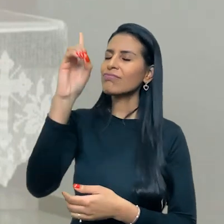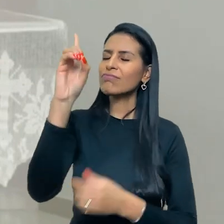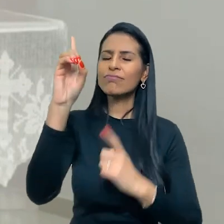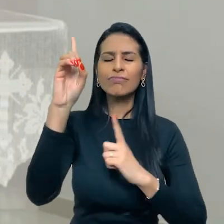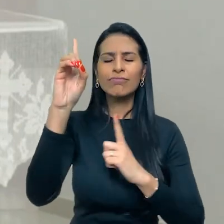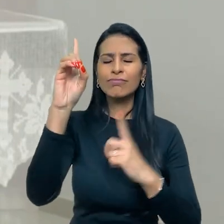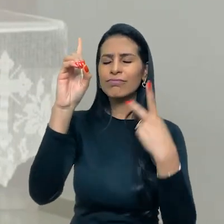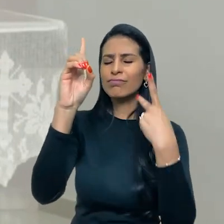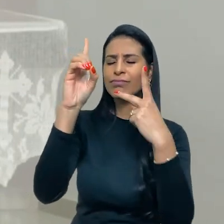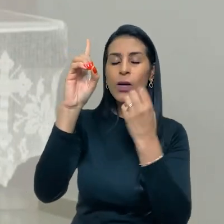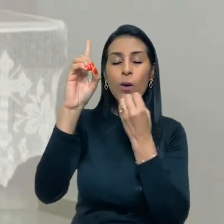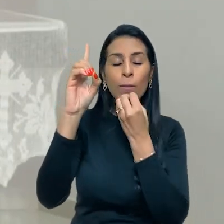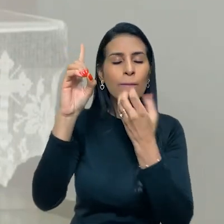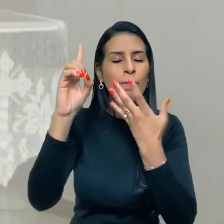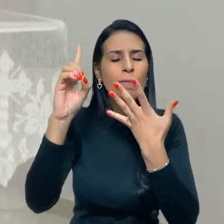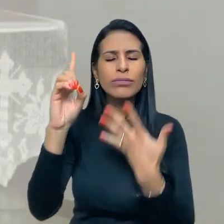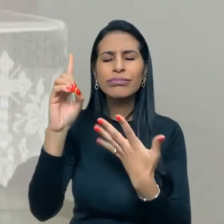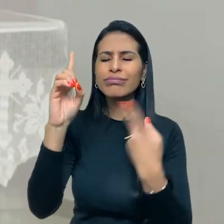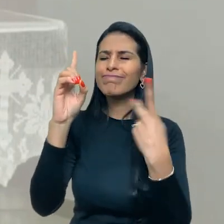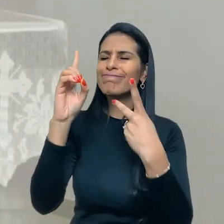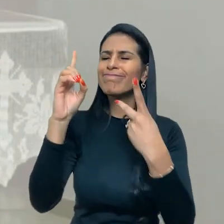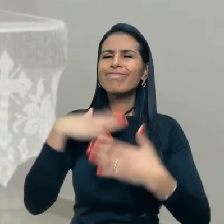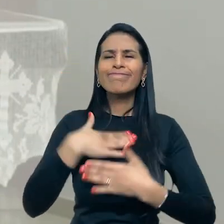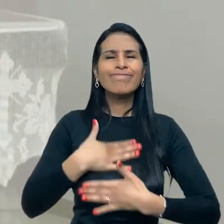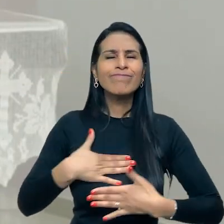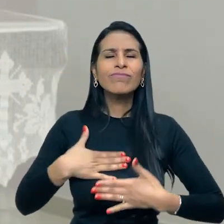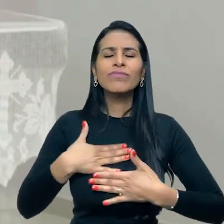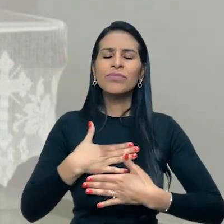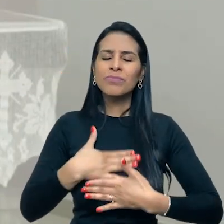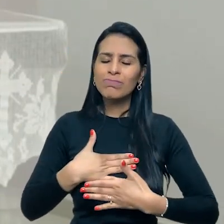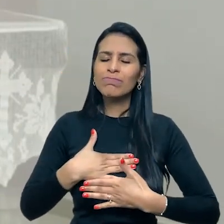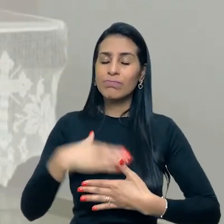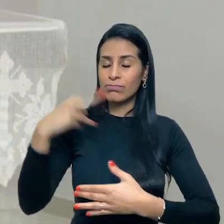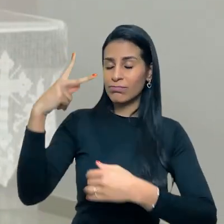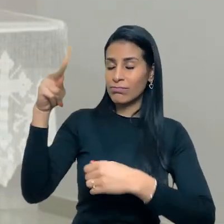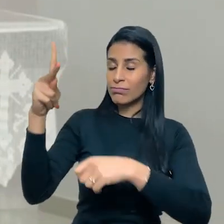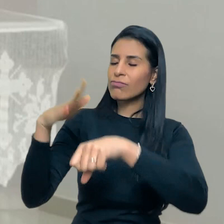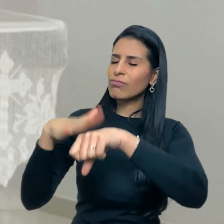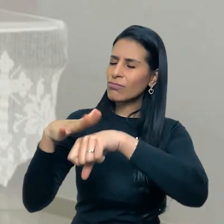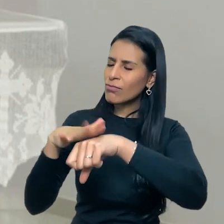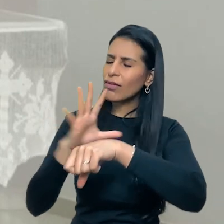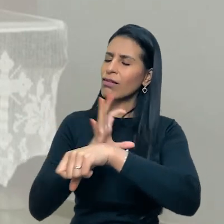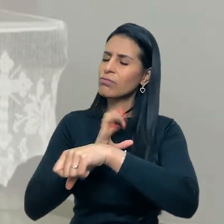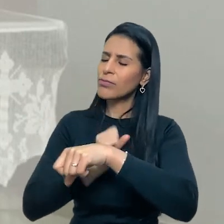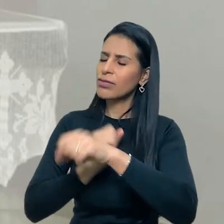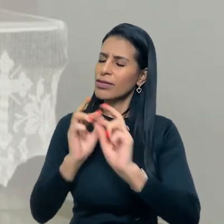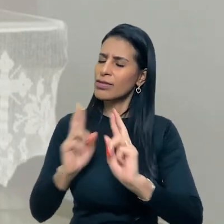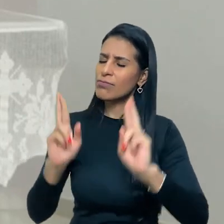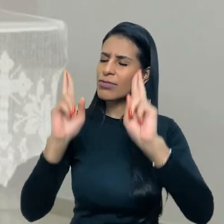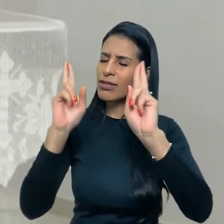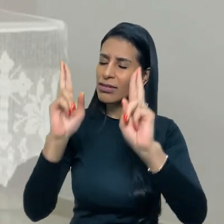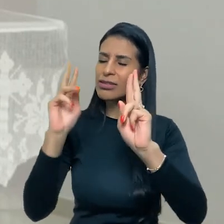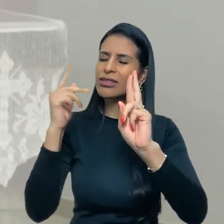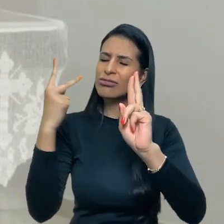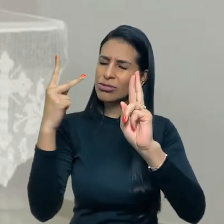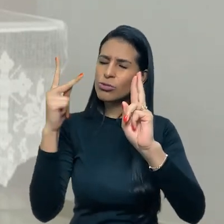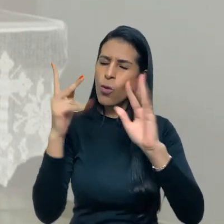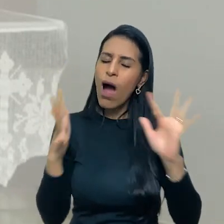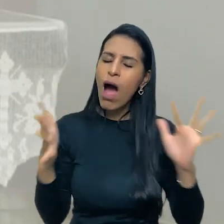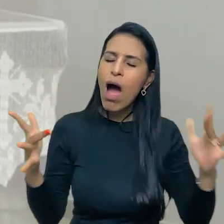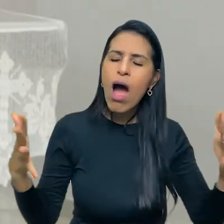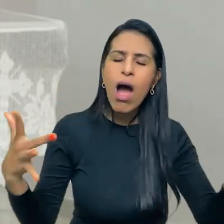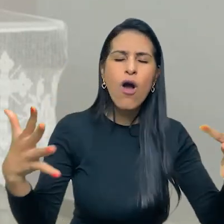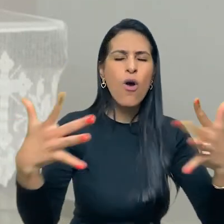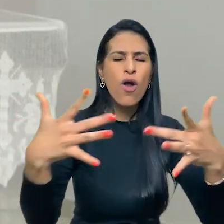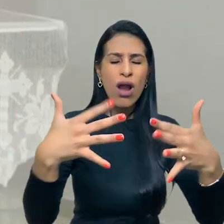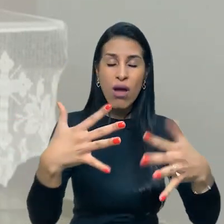Deus, Deus de bondade, Deus de plenitude, Tu que acolheste com amor e esperança o teu povo